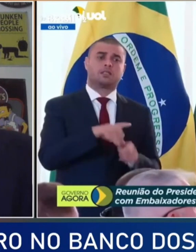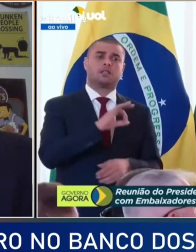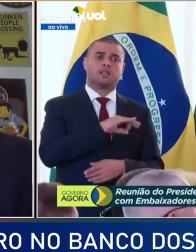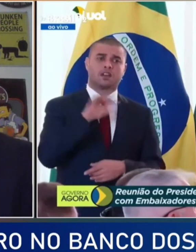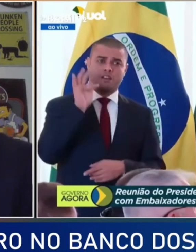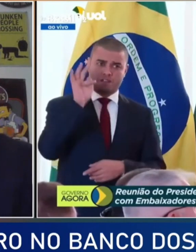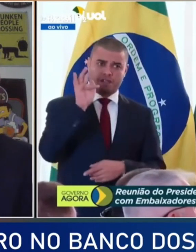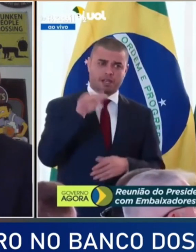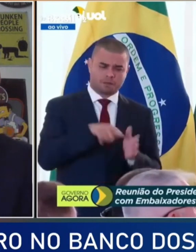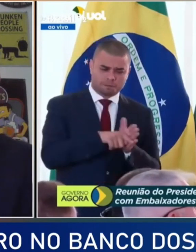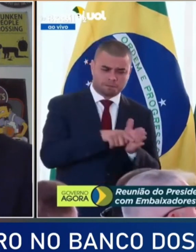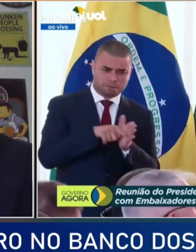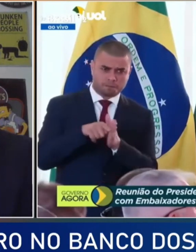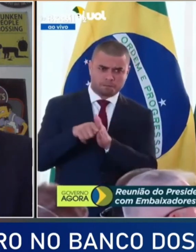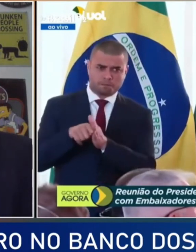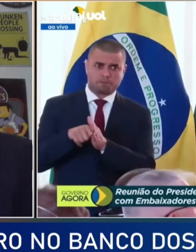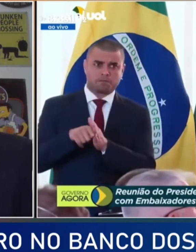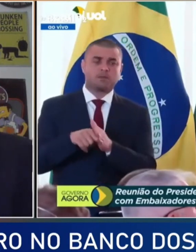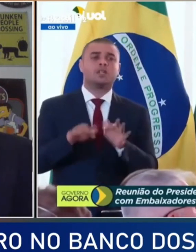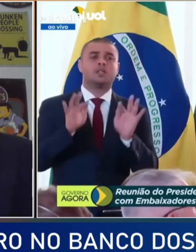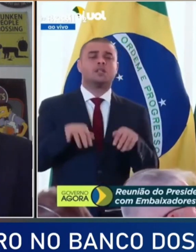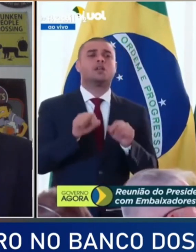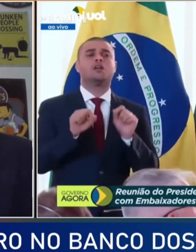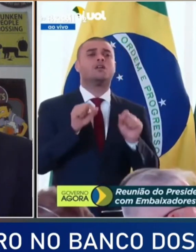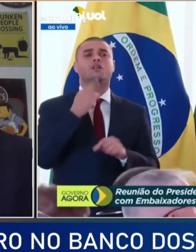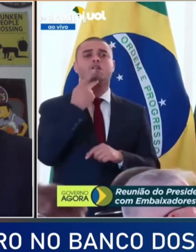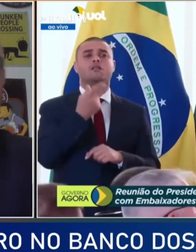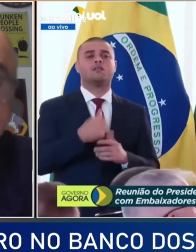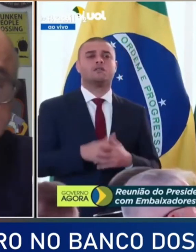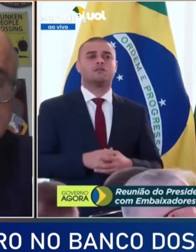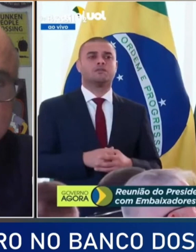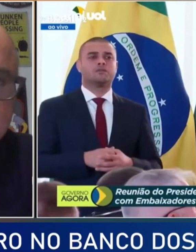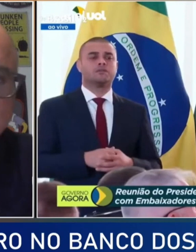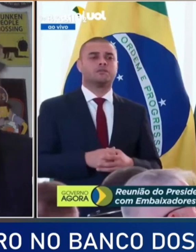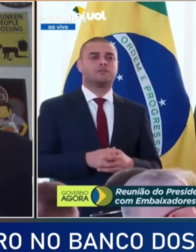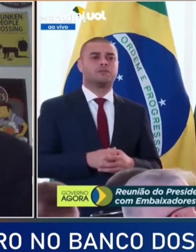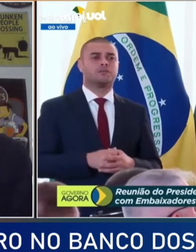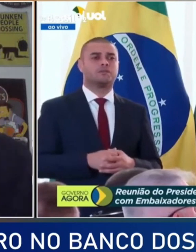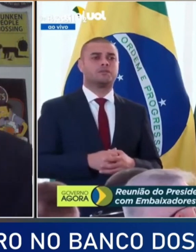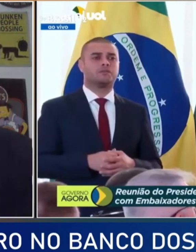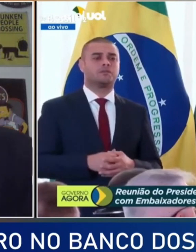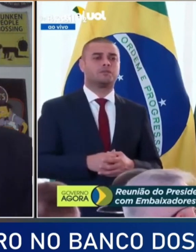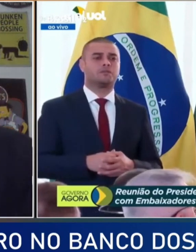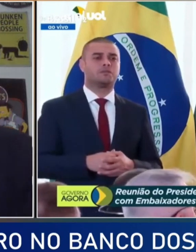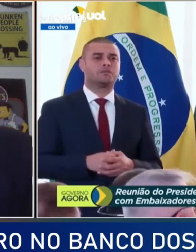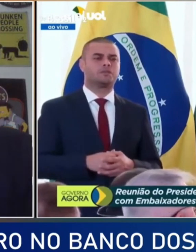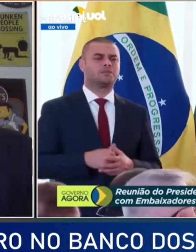etc., no meio da eleição, para não só sua campanha, mas também para criar um clima